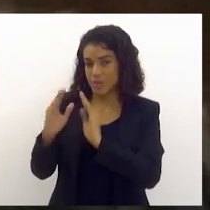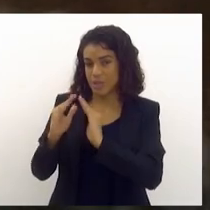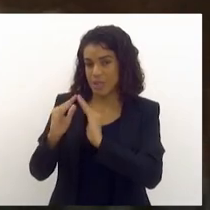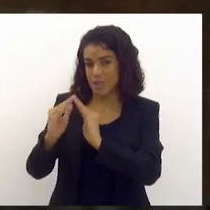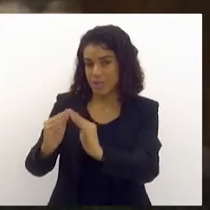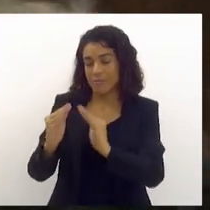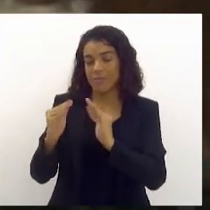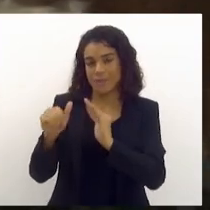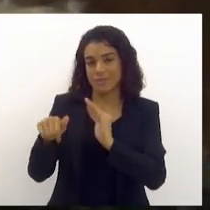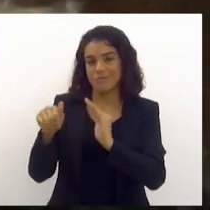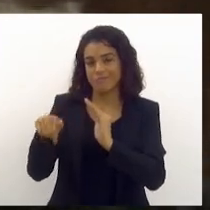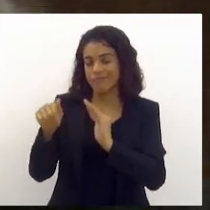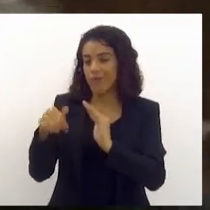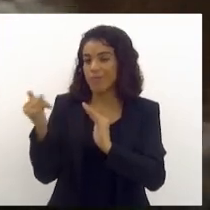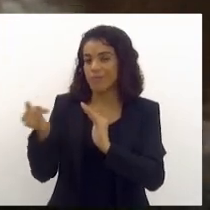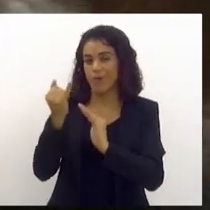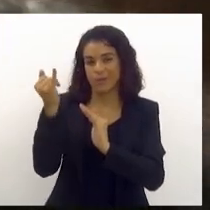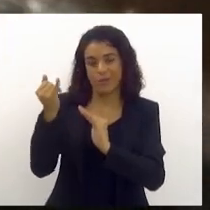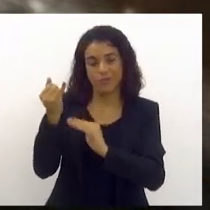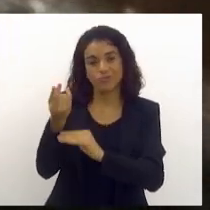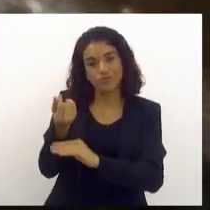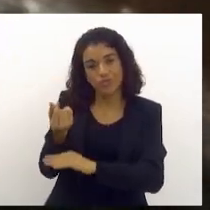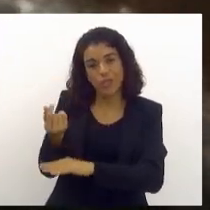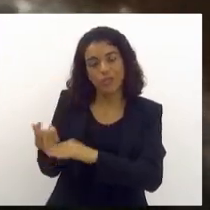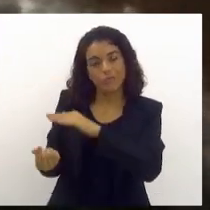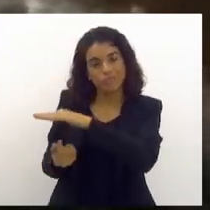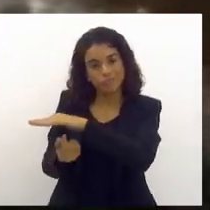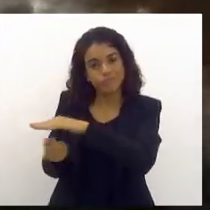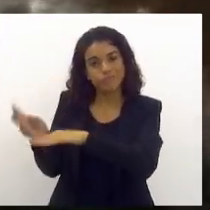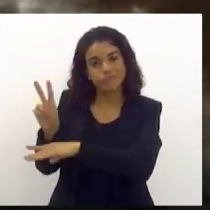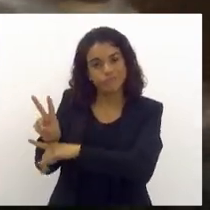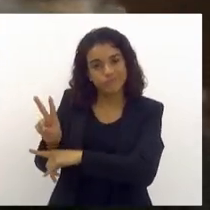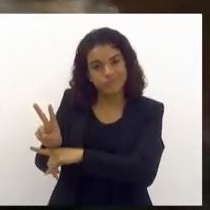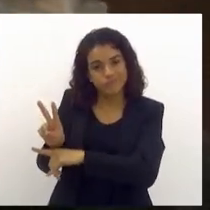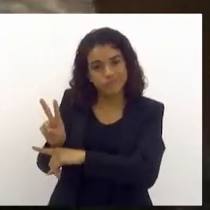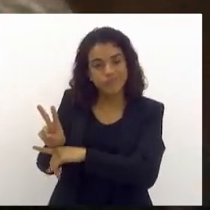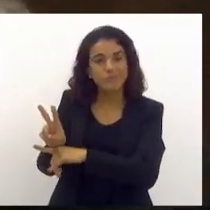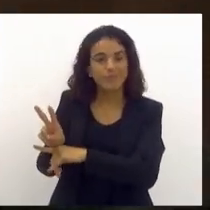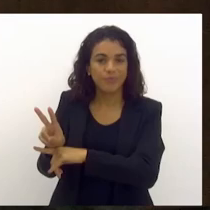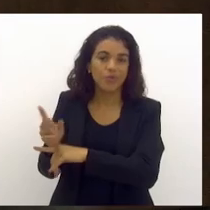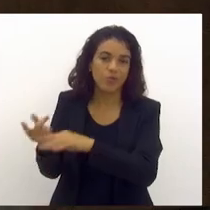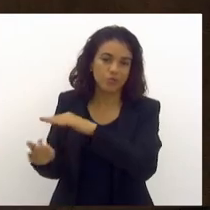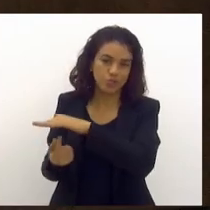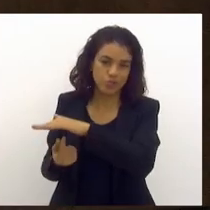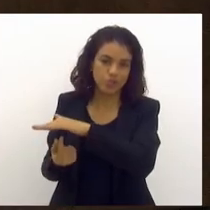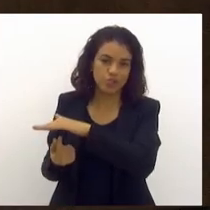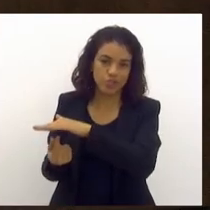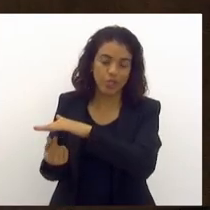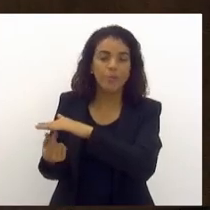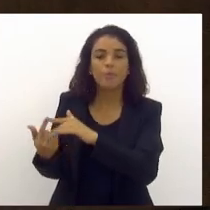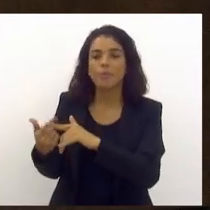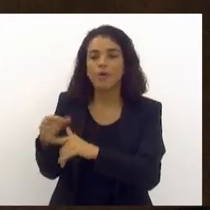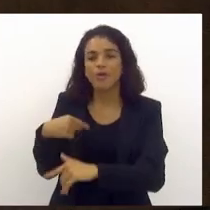Habitação. Para nós foi muito importante, foi preservado. Conseguimos preservar esse fundo. E a gente